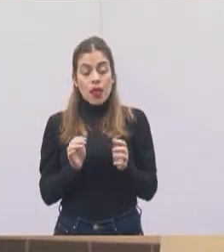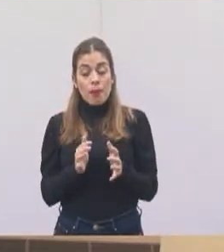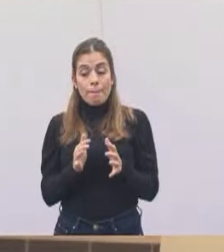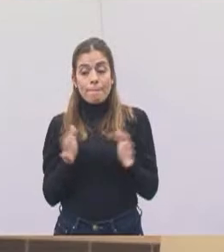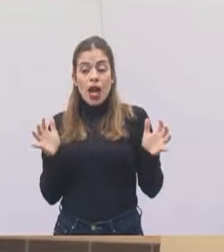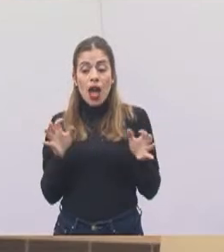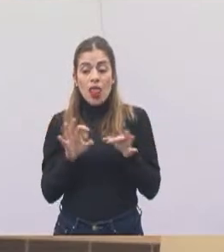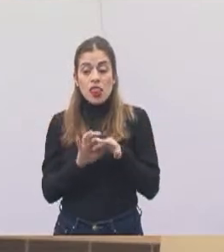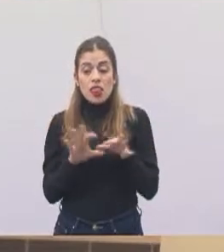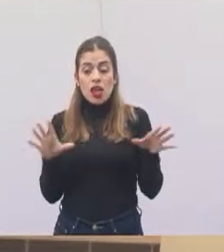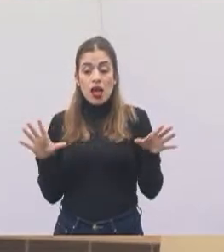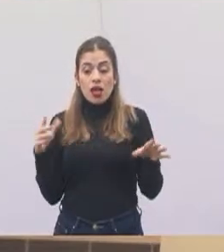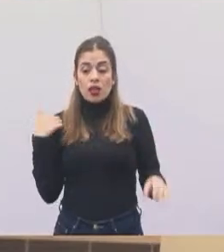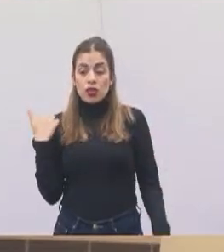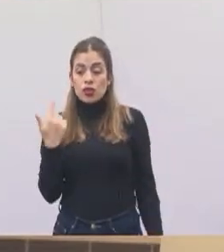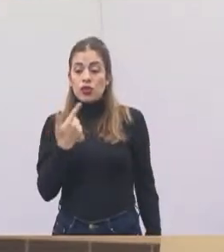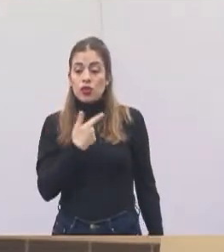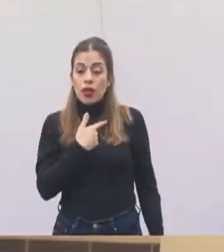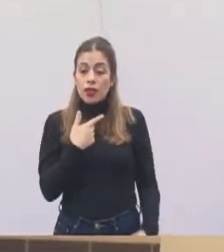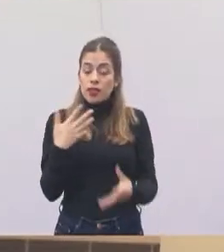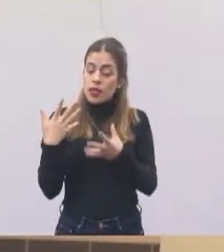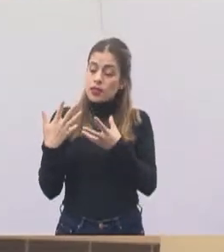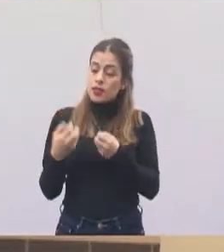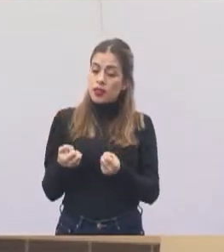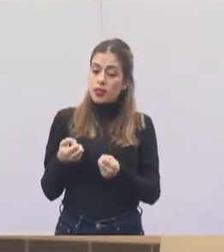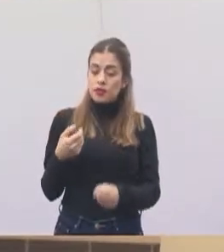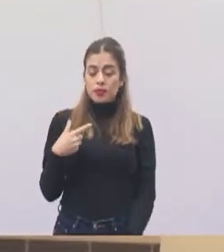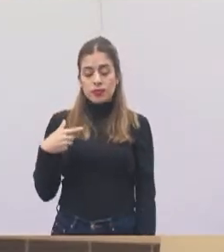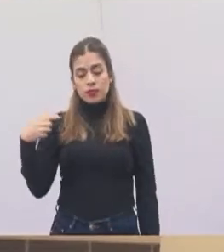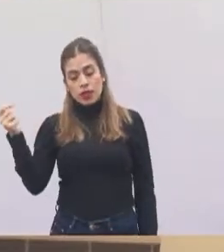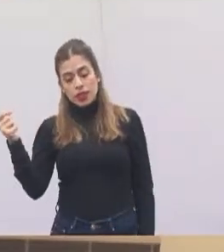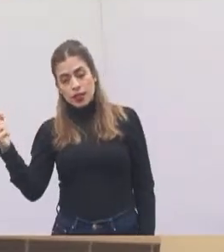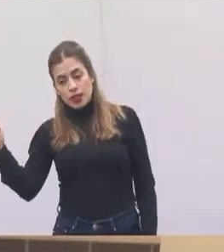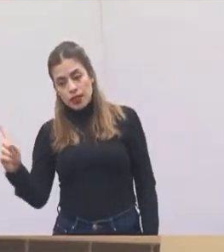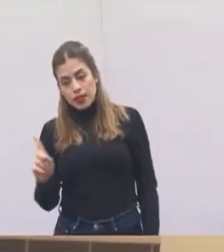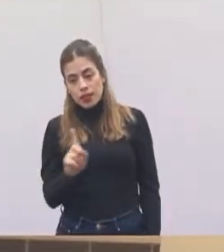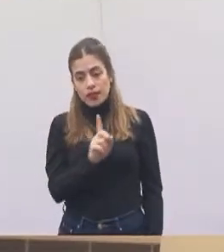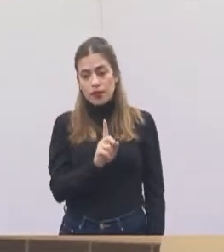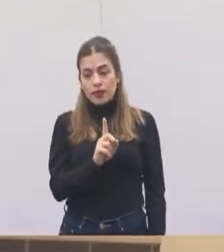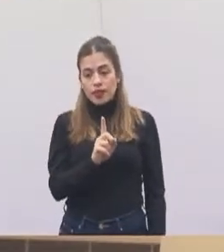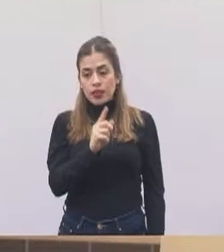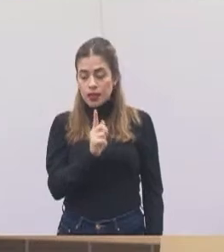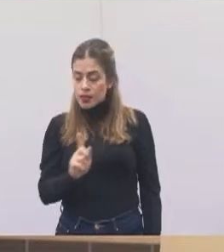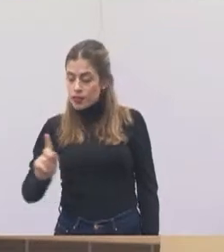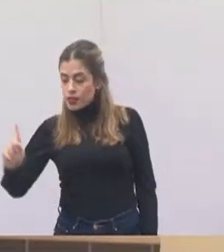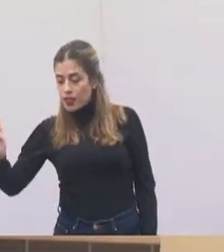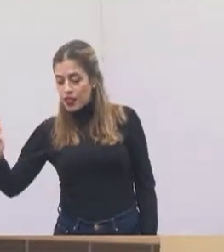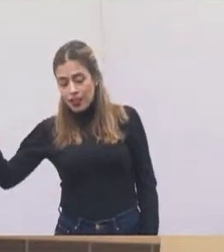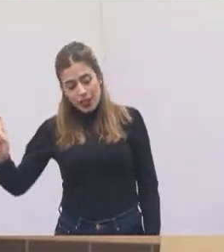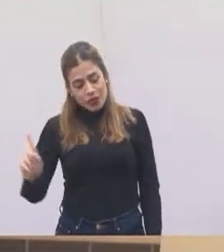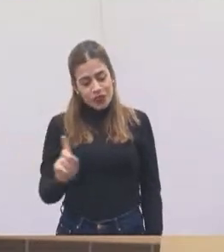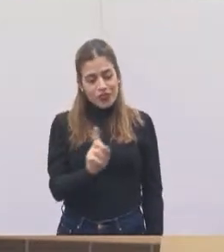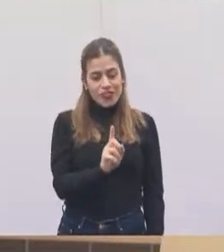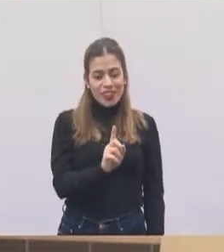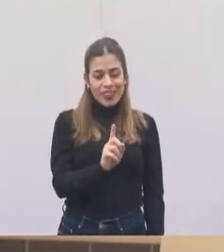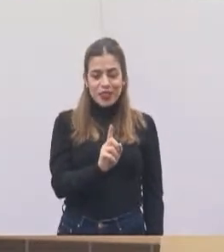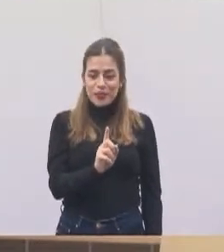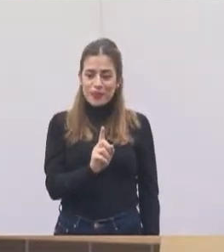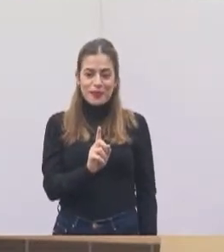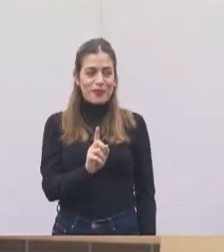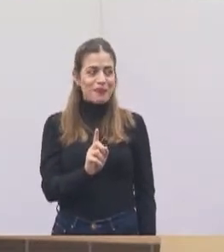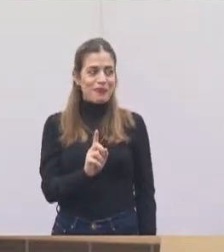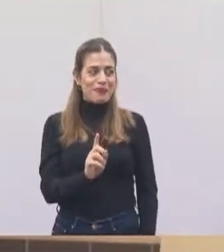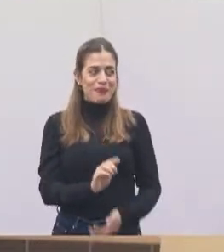é nós que aceitamos a saída, a vinda, a saída, a vinda, a inconstância